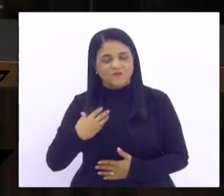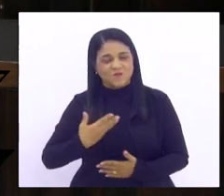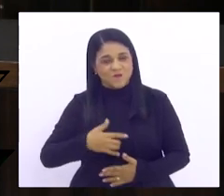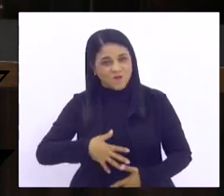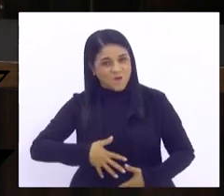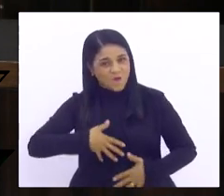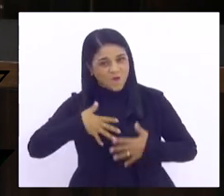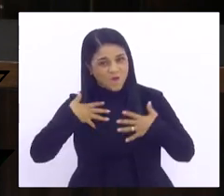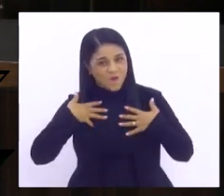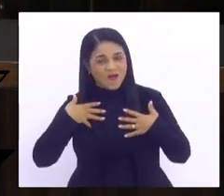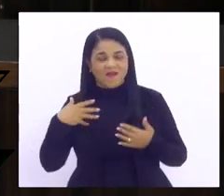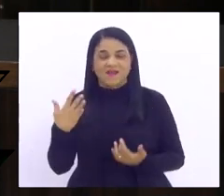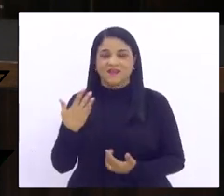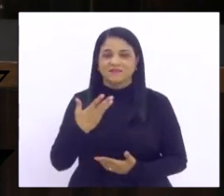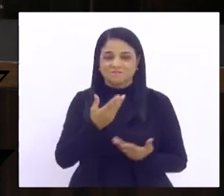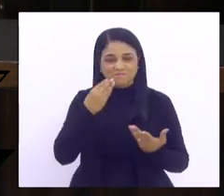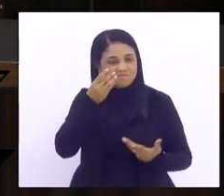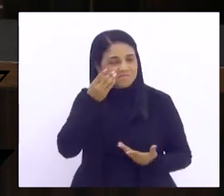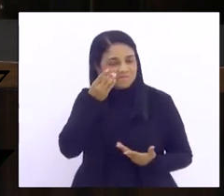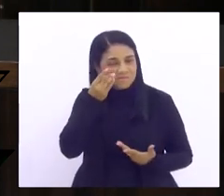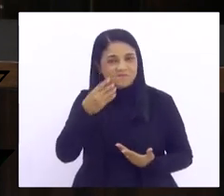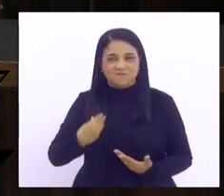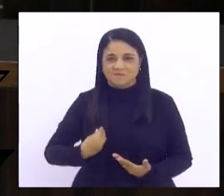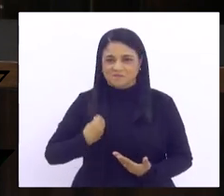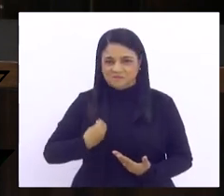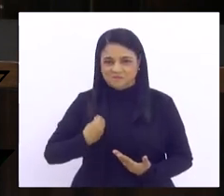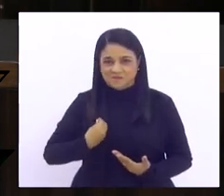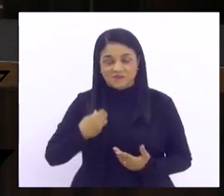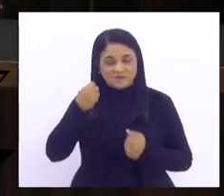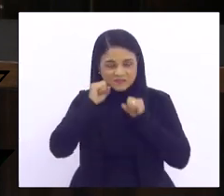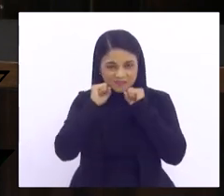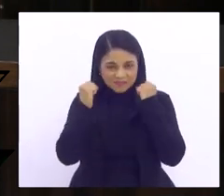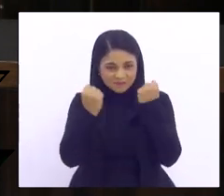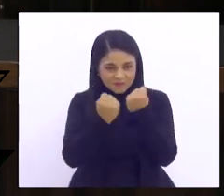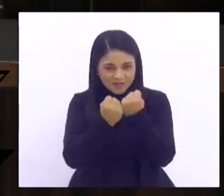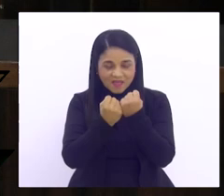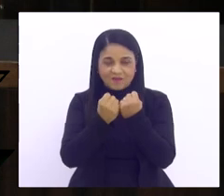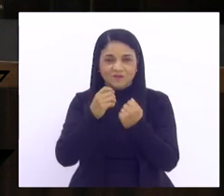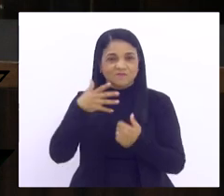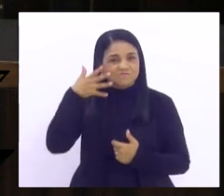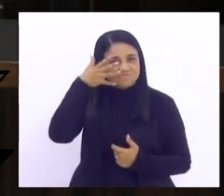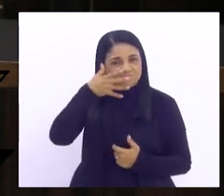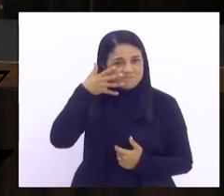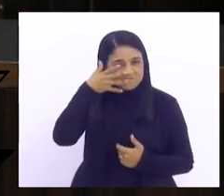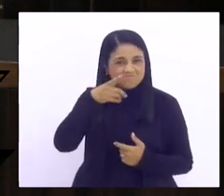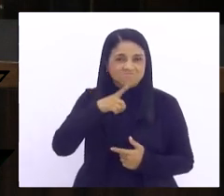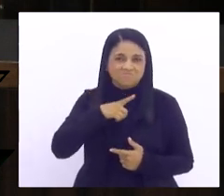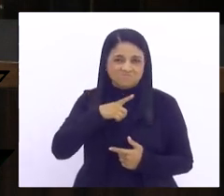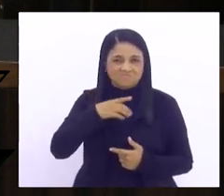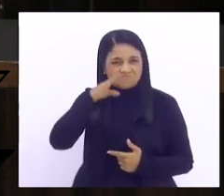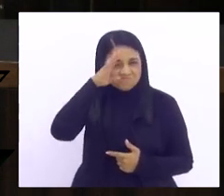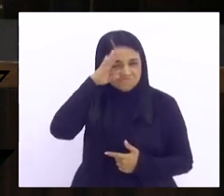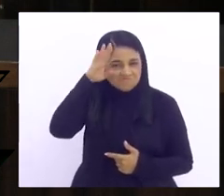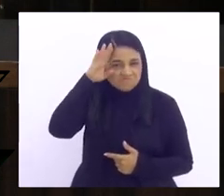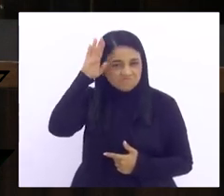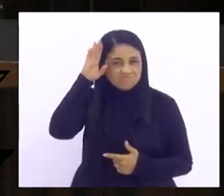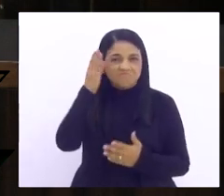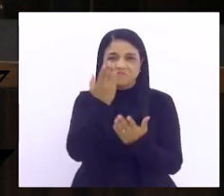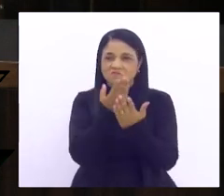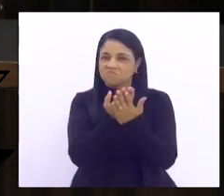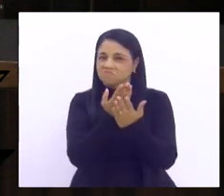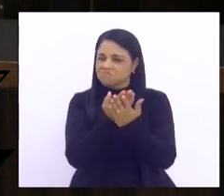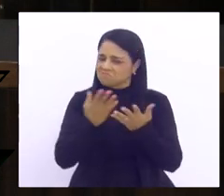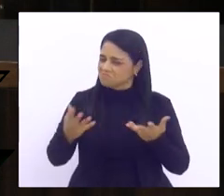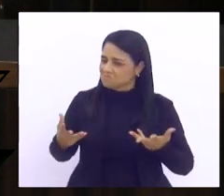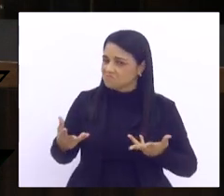que abrilhantará esse seminário, porque logo mais fará sua palestra, um acadêmico, um estudioso